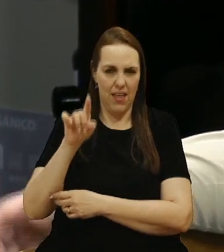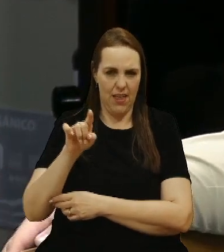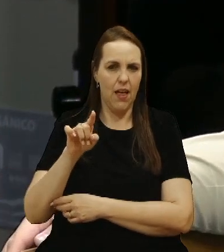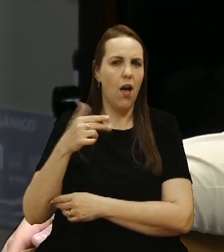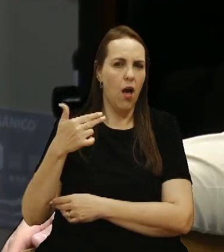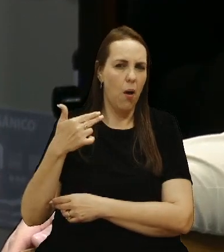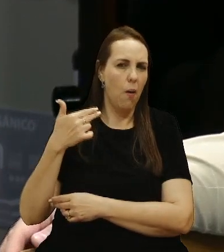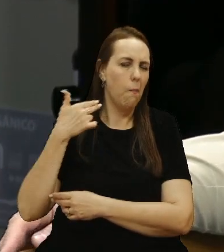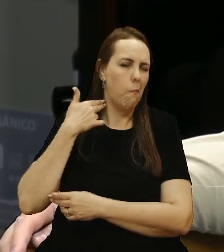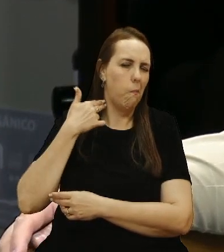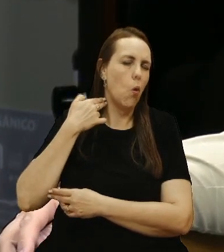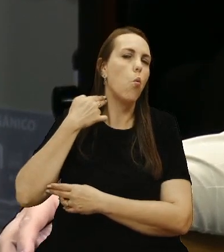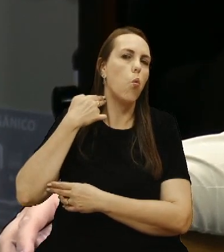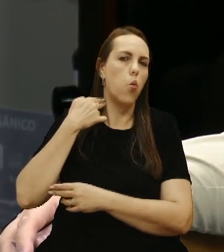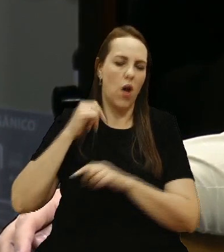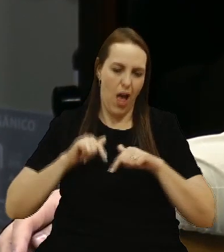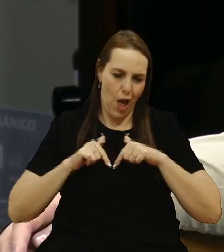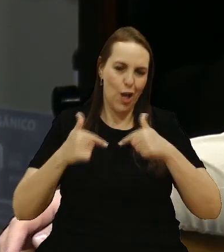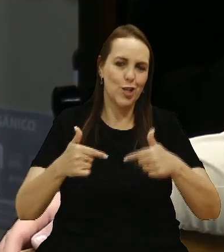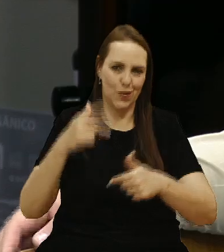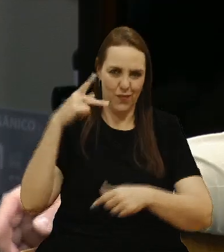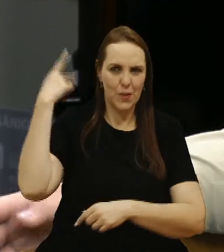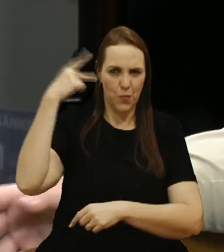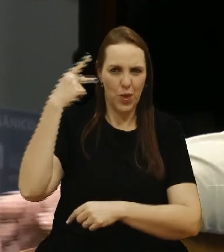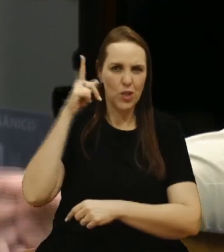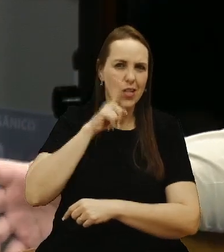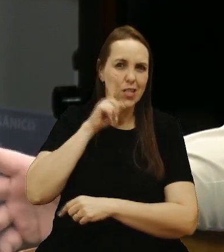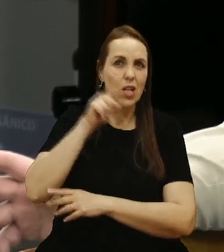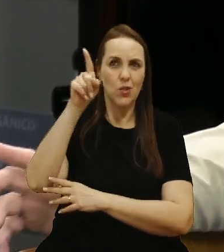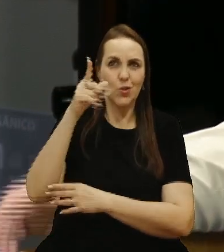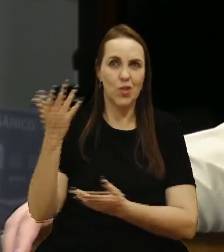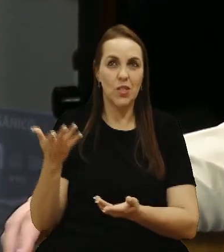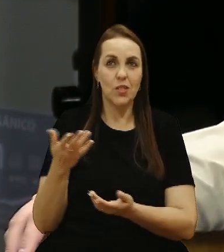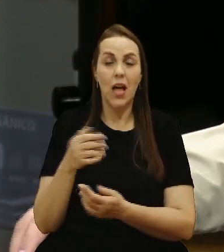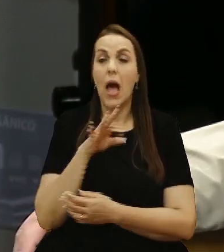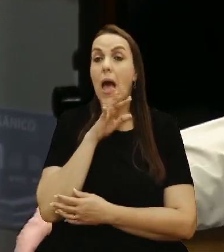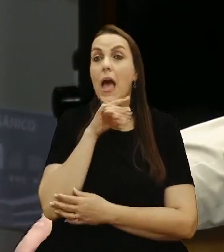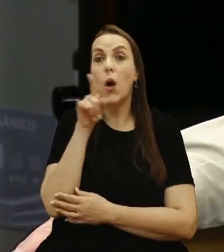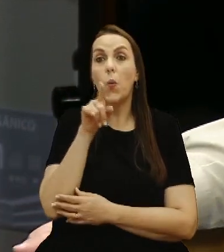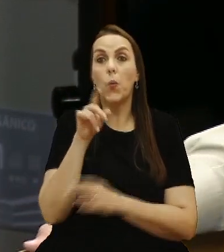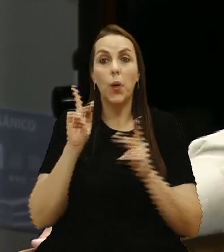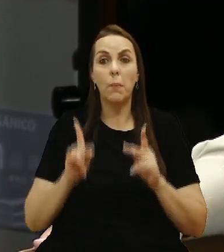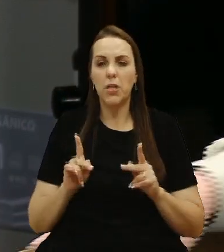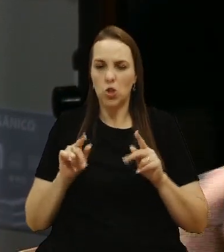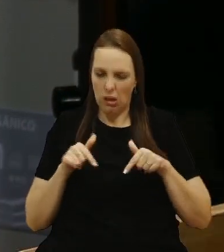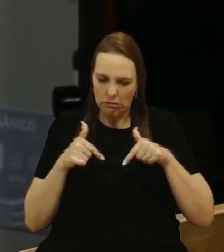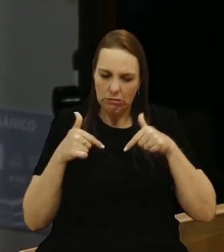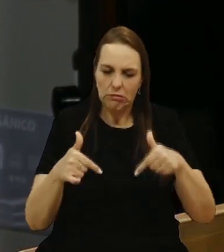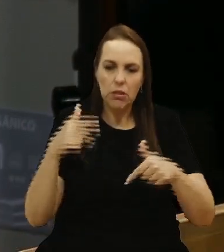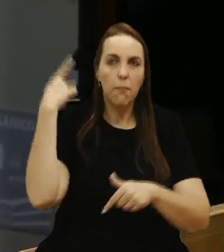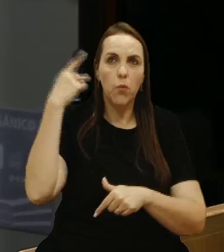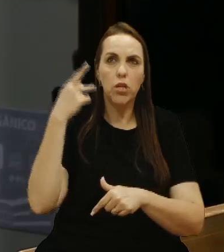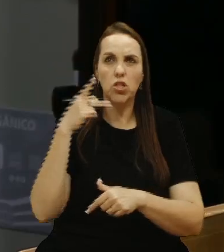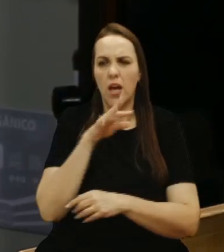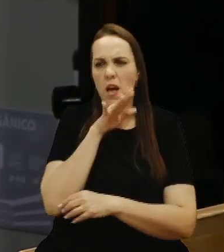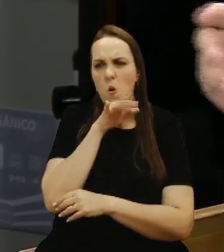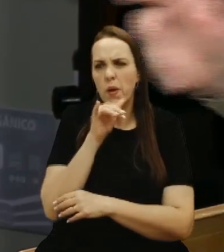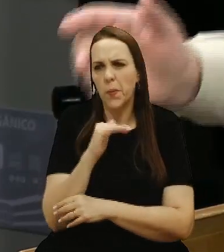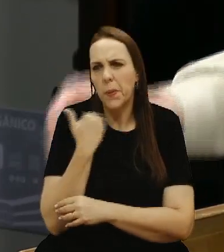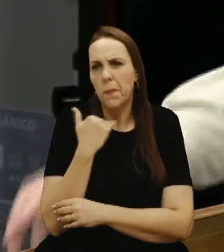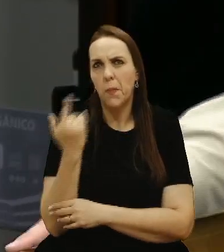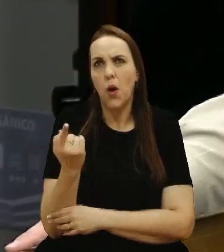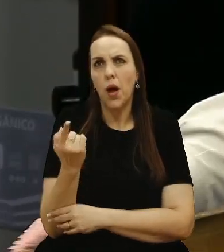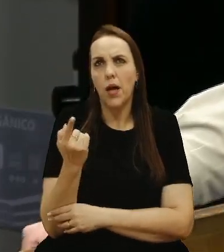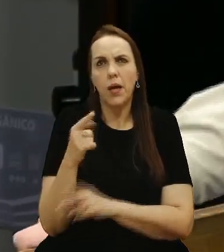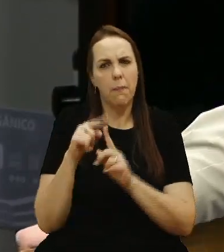ativista político americano, ele diz que é sempre ruim quando um ativista morre, um ativista político morre, a menos que essa pessoa seja o